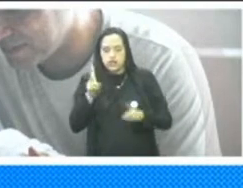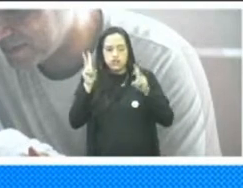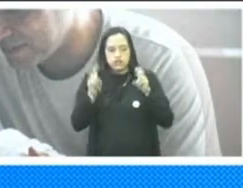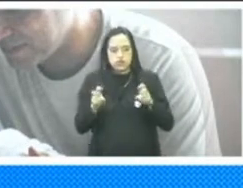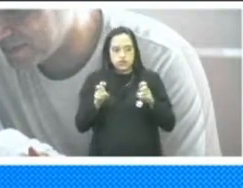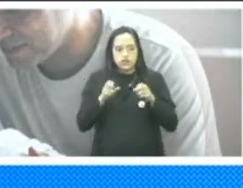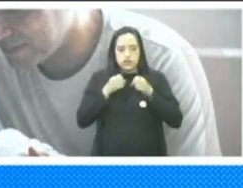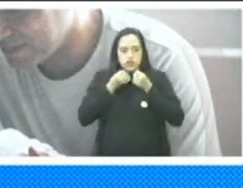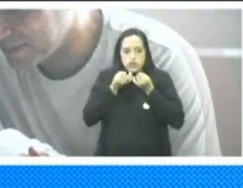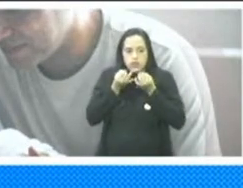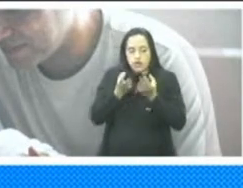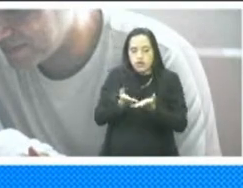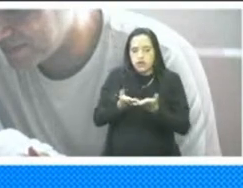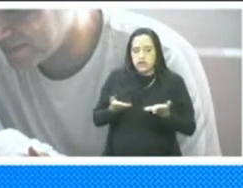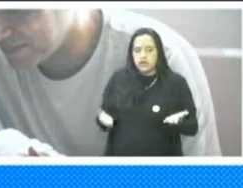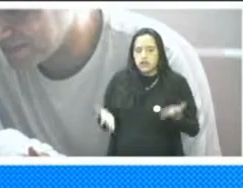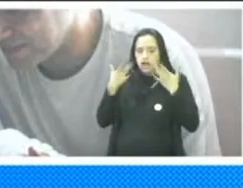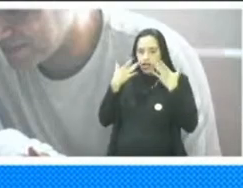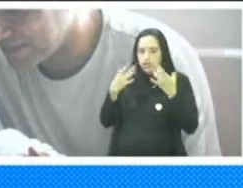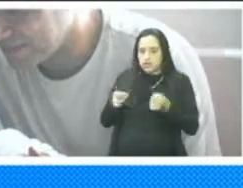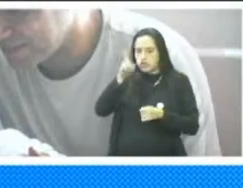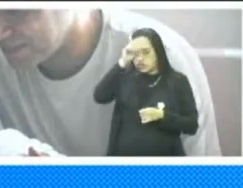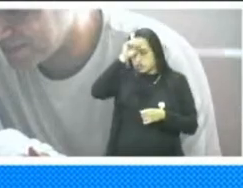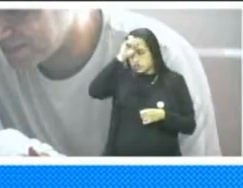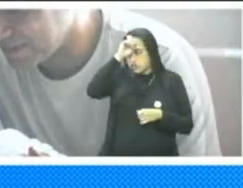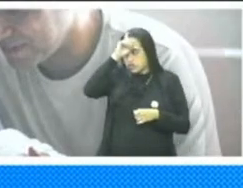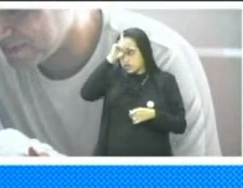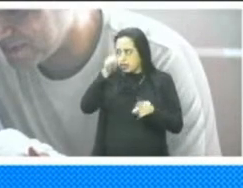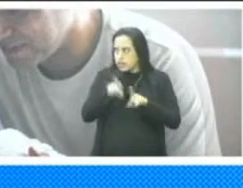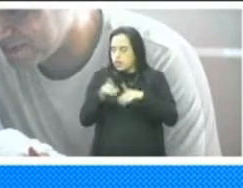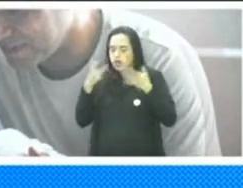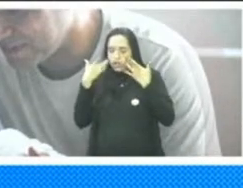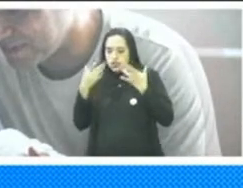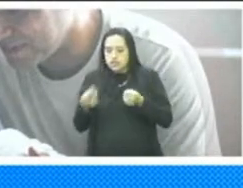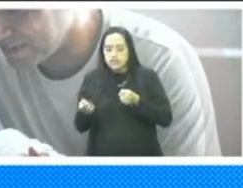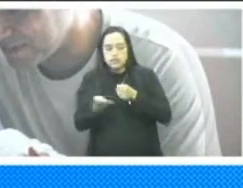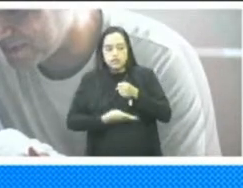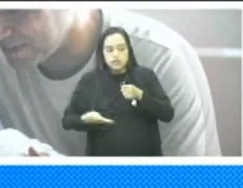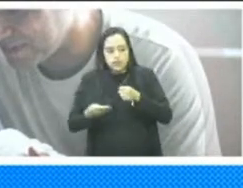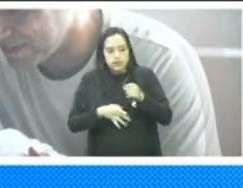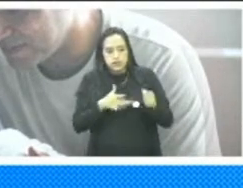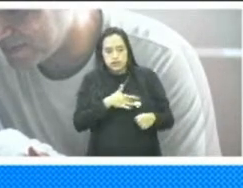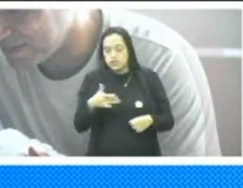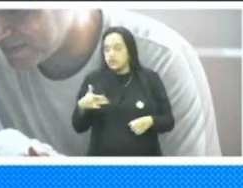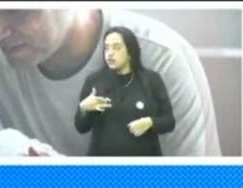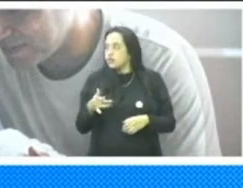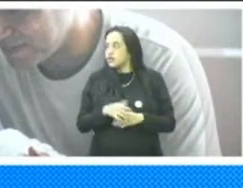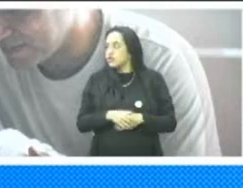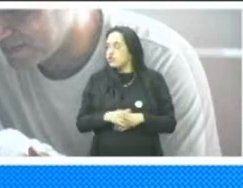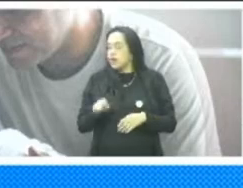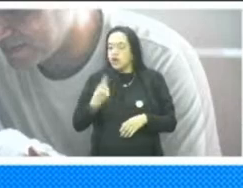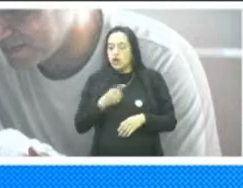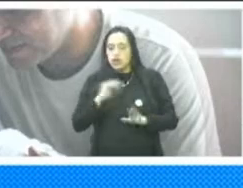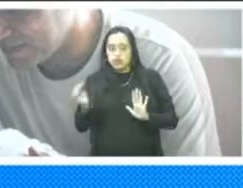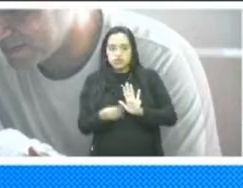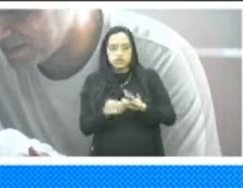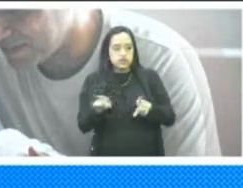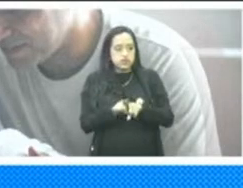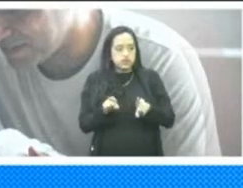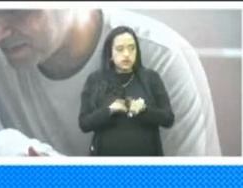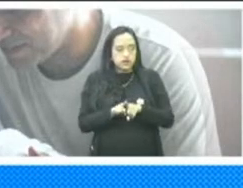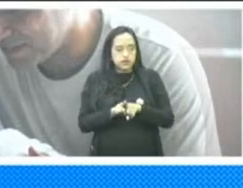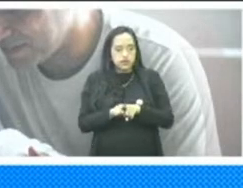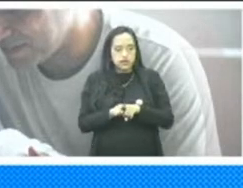segmento compartilhado entre atenção hospitalar e atenção primária. Nós incluímos também